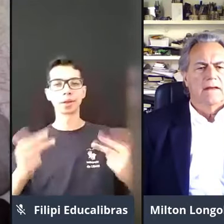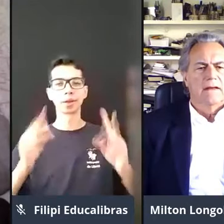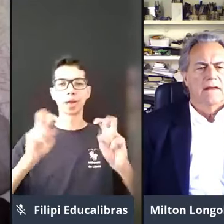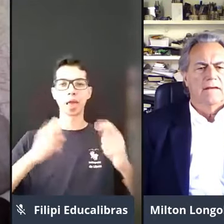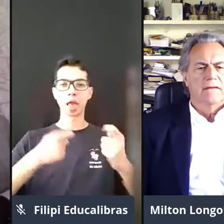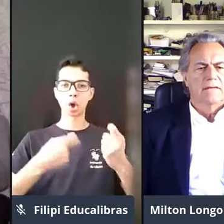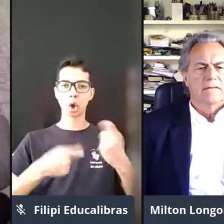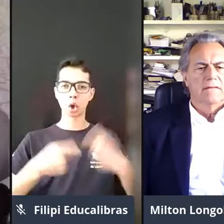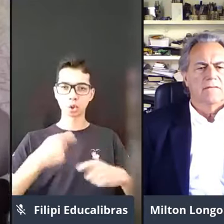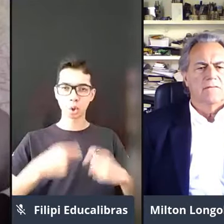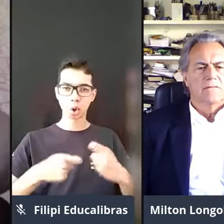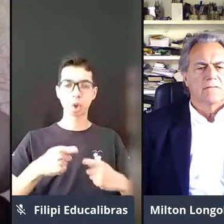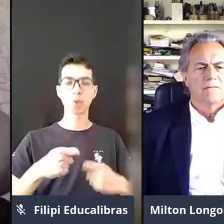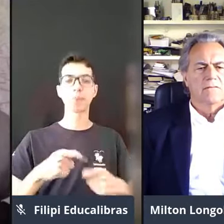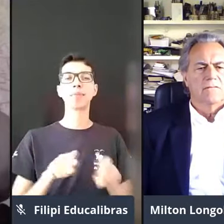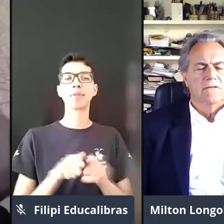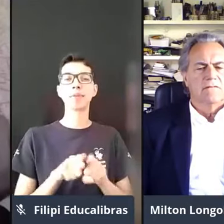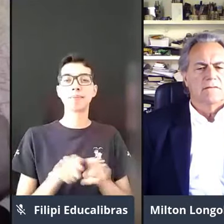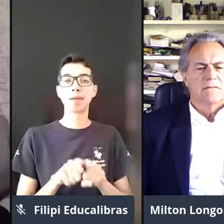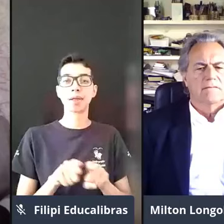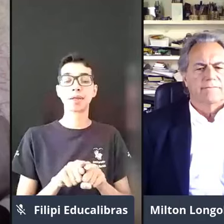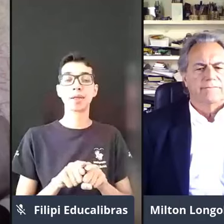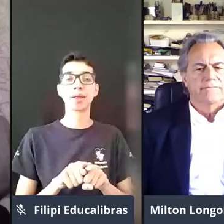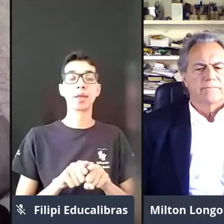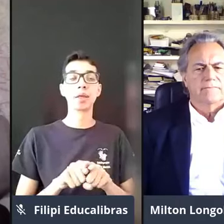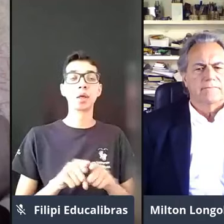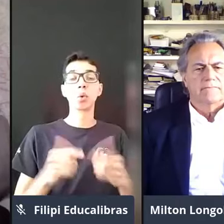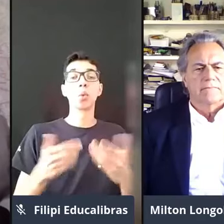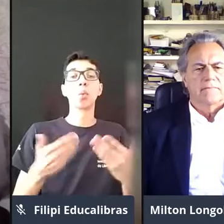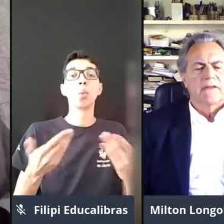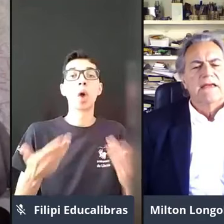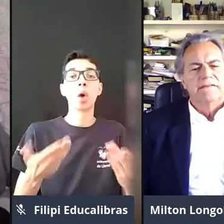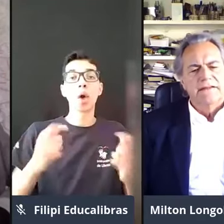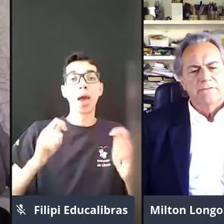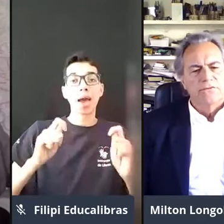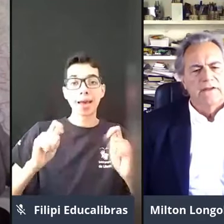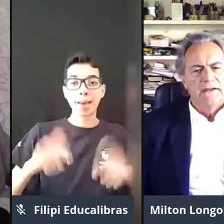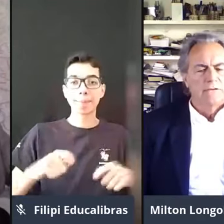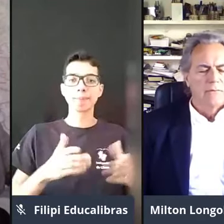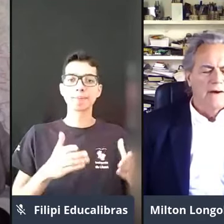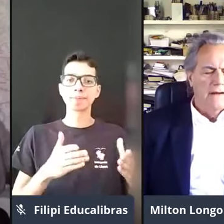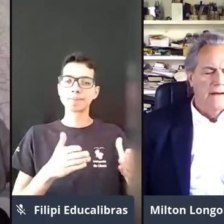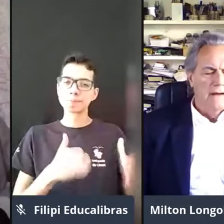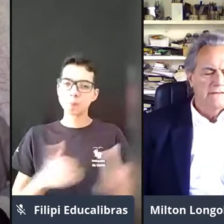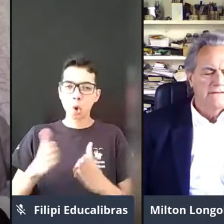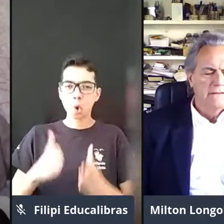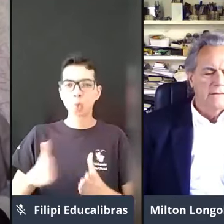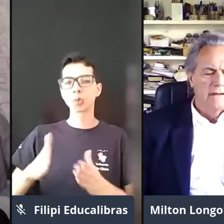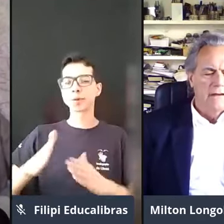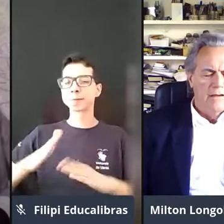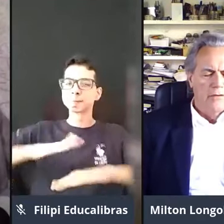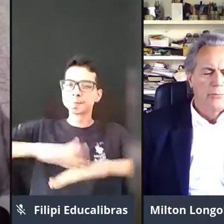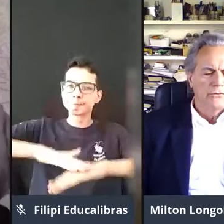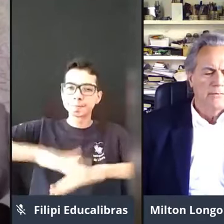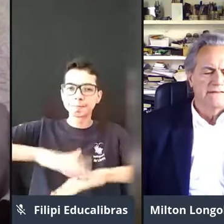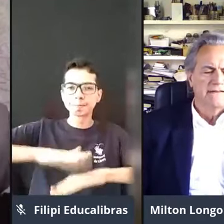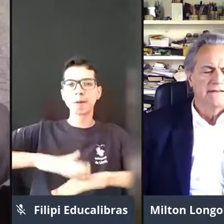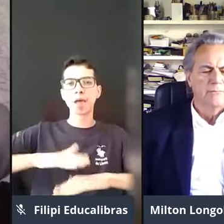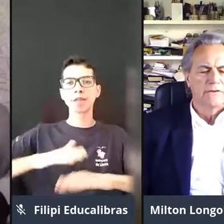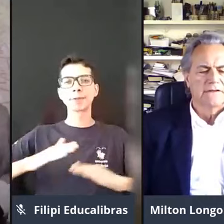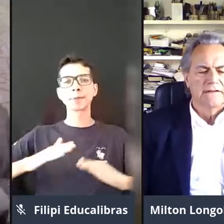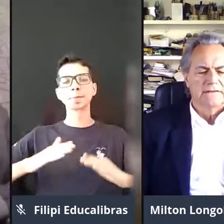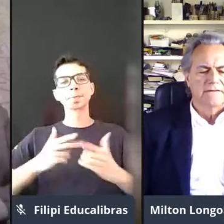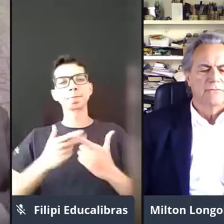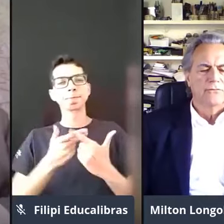a capacidade produtiva da pessoa longeva, não é isso? Sem dúvida nenhuma, Cid, é um ponto